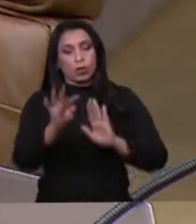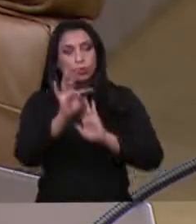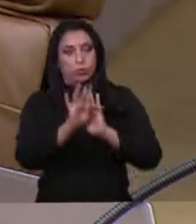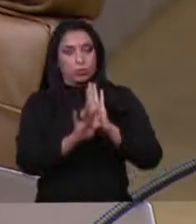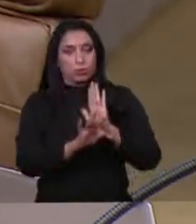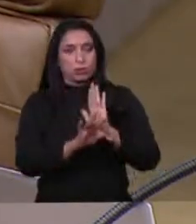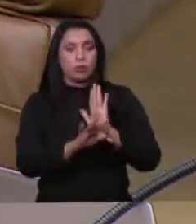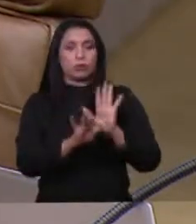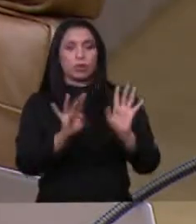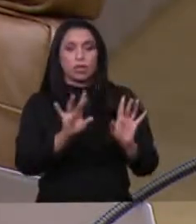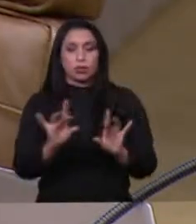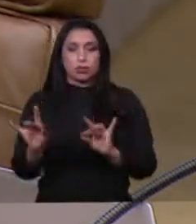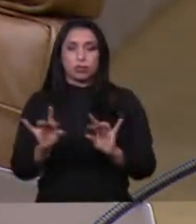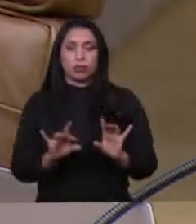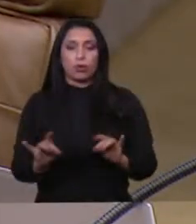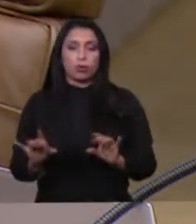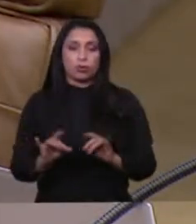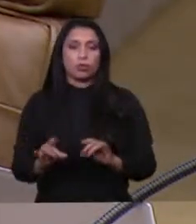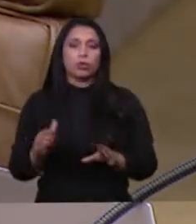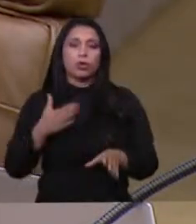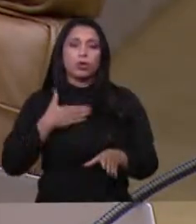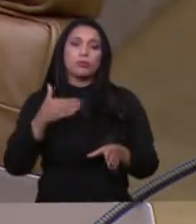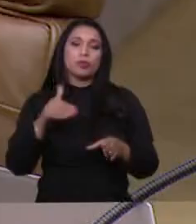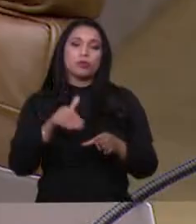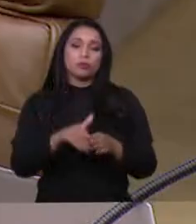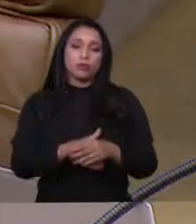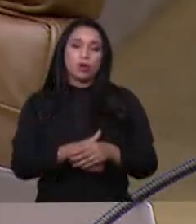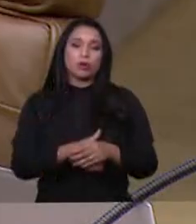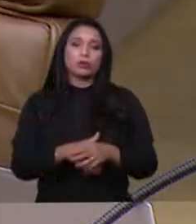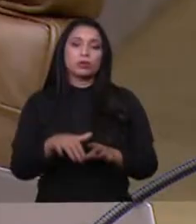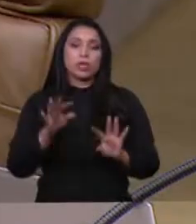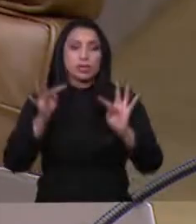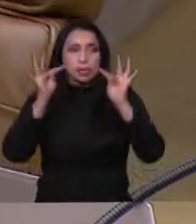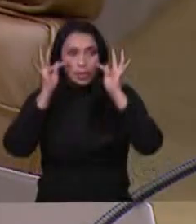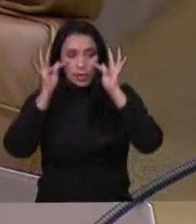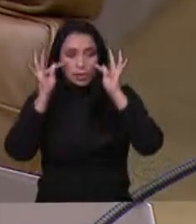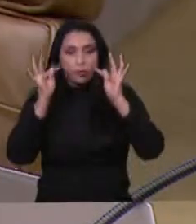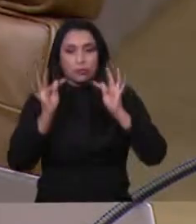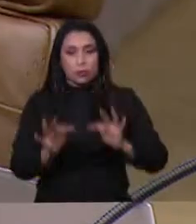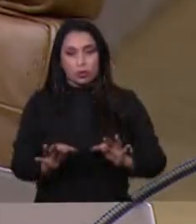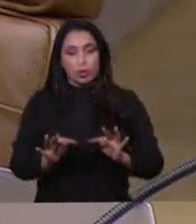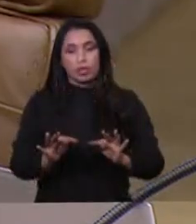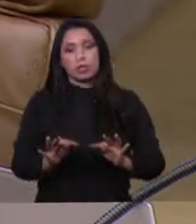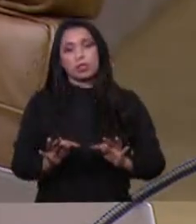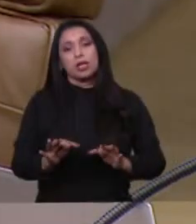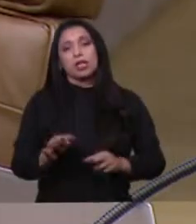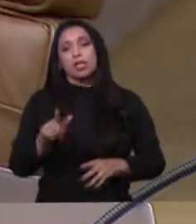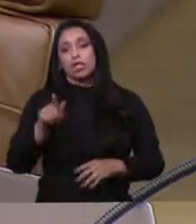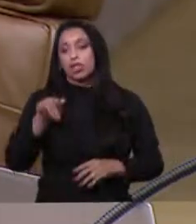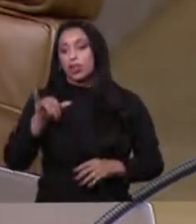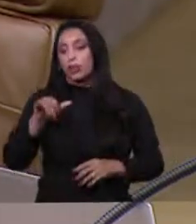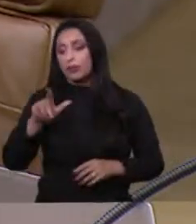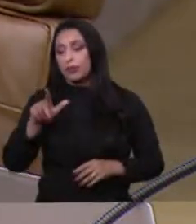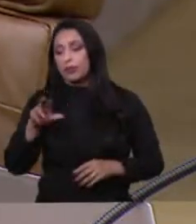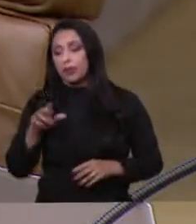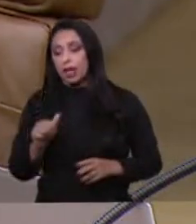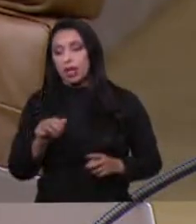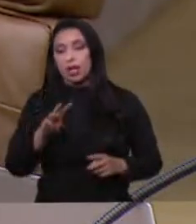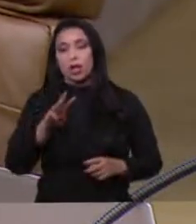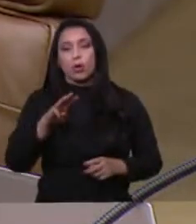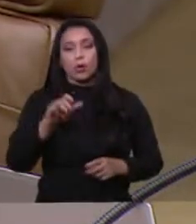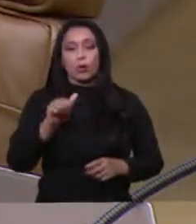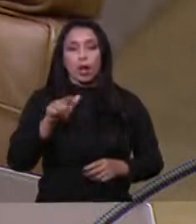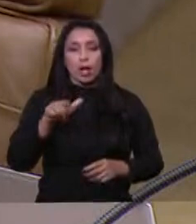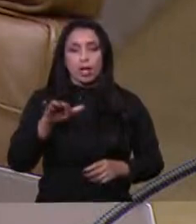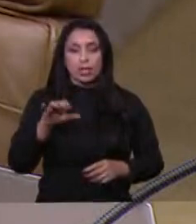voto, senhora presidente, das passagens, tanto das testemunhas, do Gilvan, do Wallace, quanto também